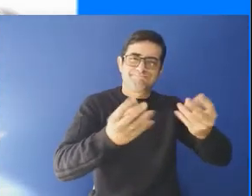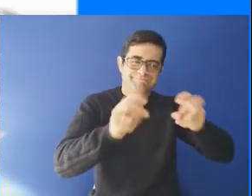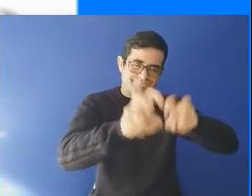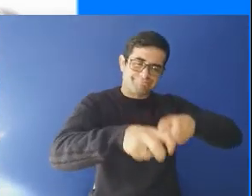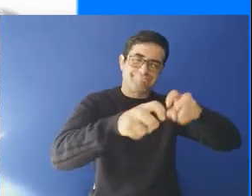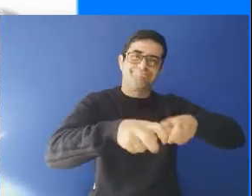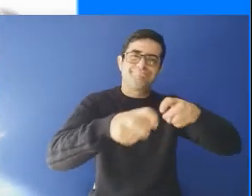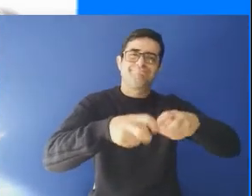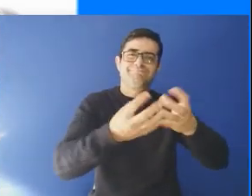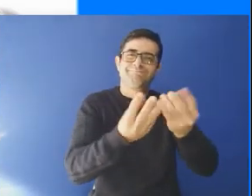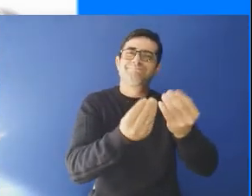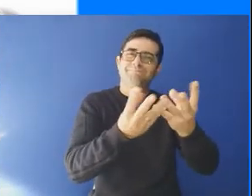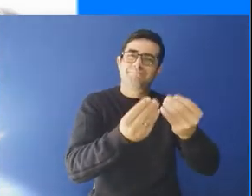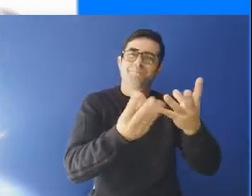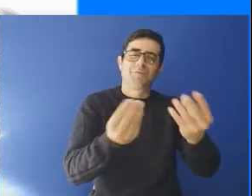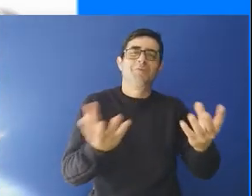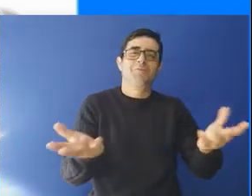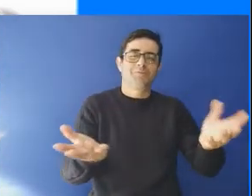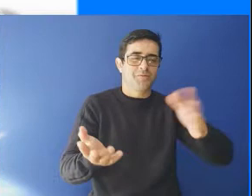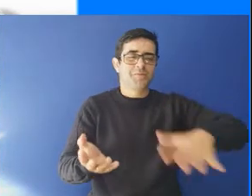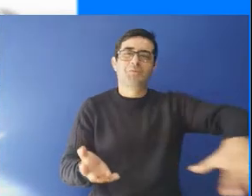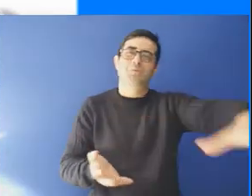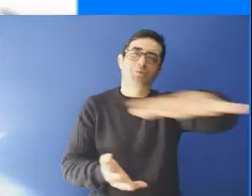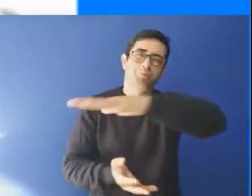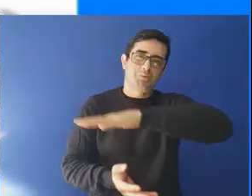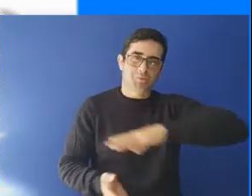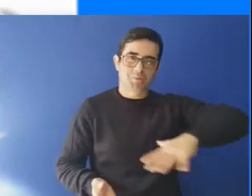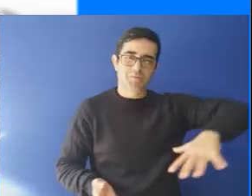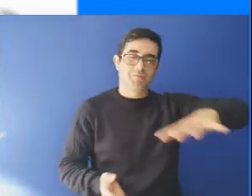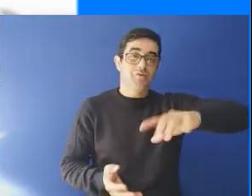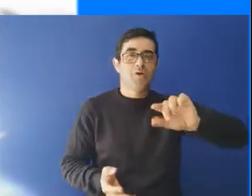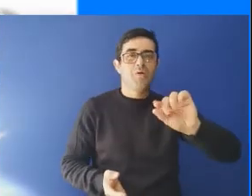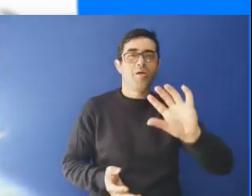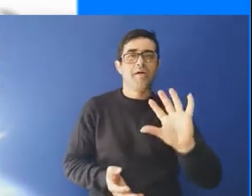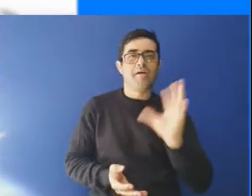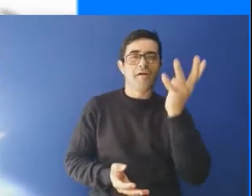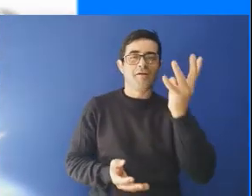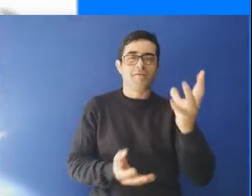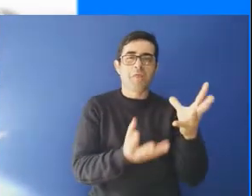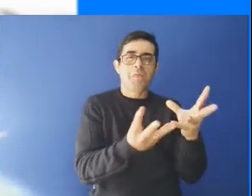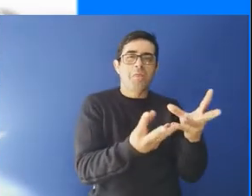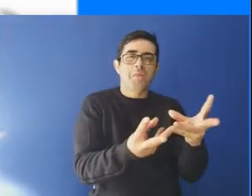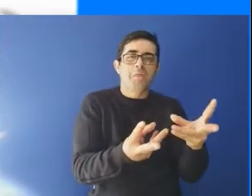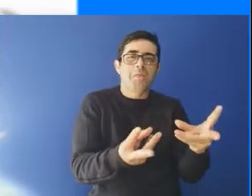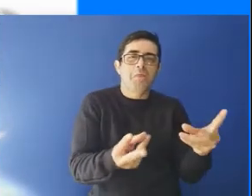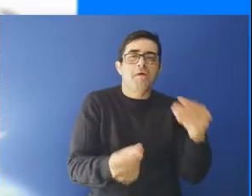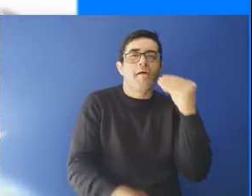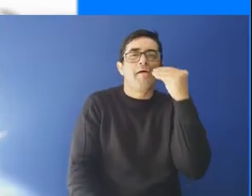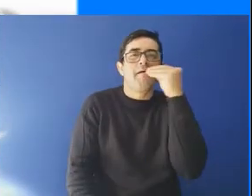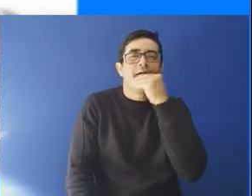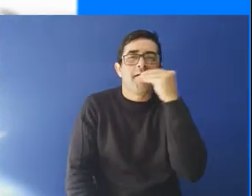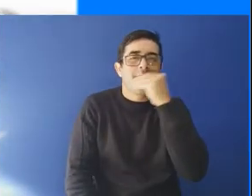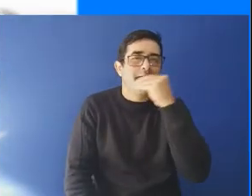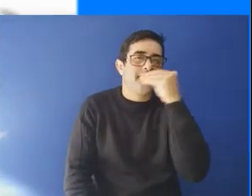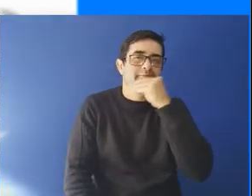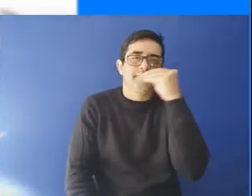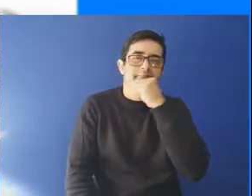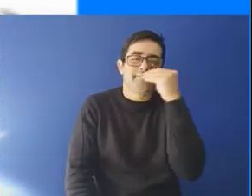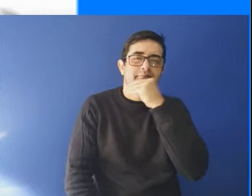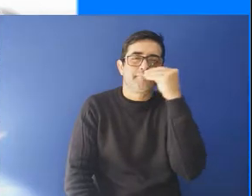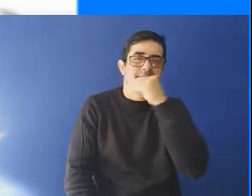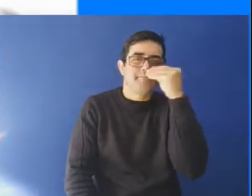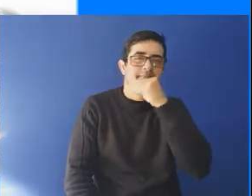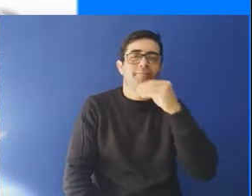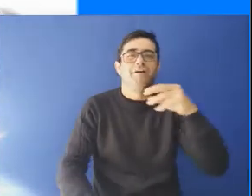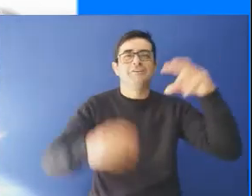sobreexploração da atividade agrícola. Então, se utilizou tanto esse solo na agricultura, que isso foi empobrecendo o